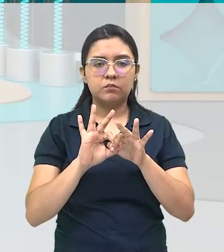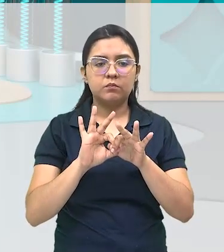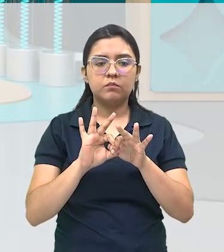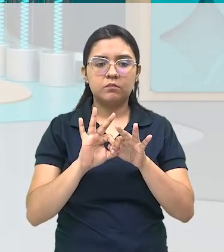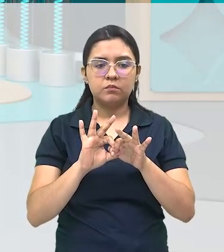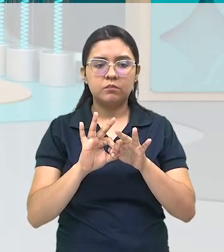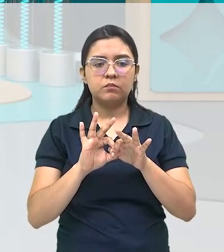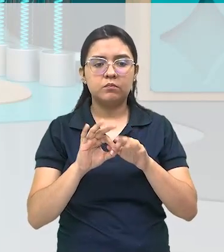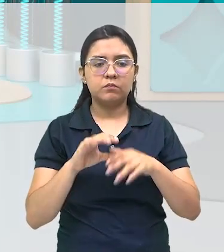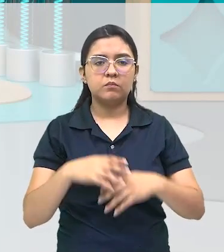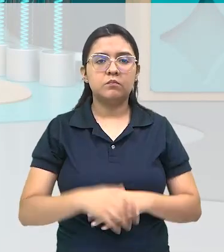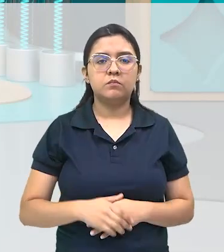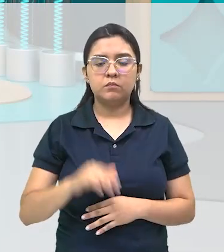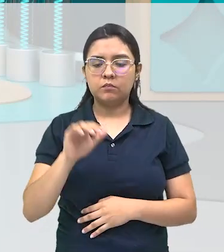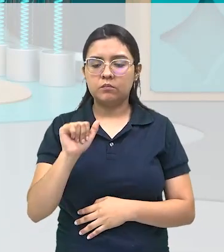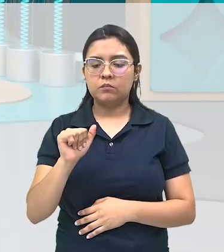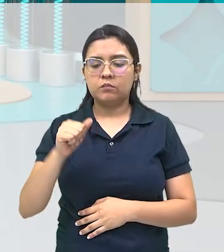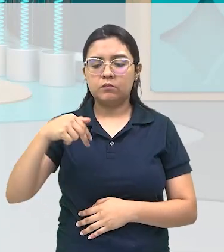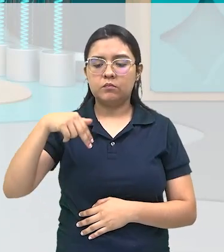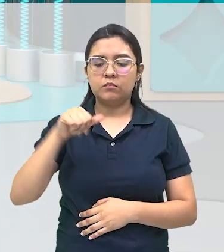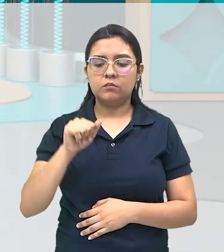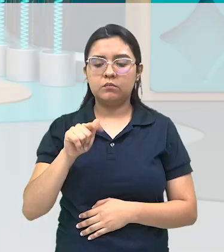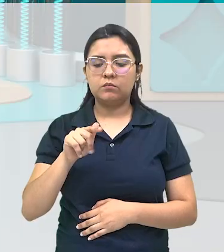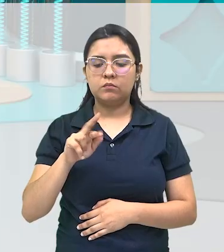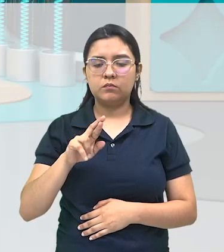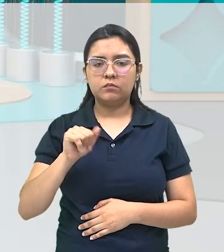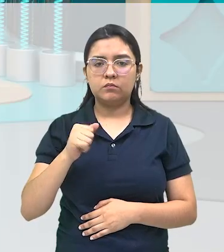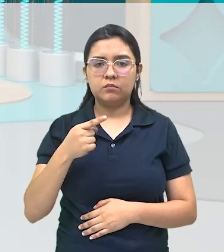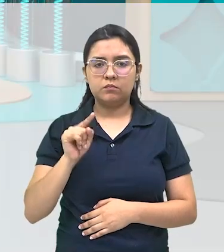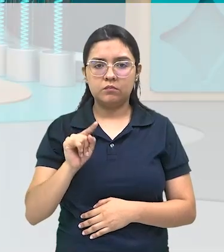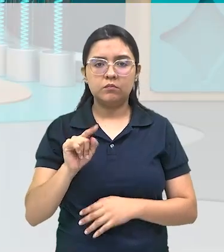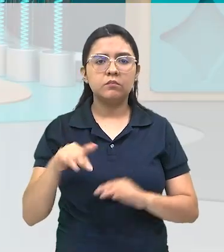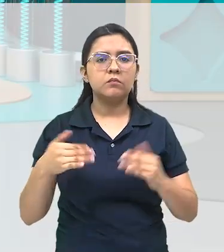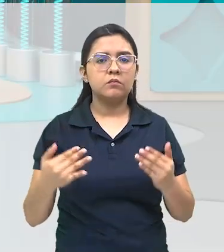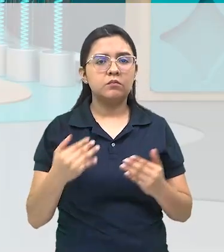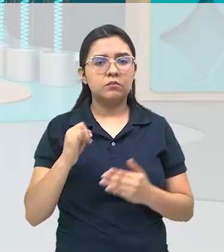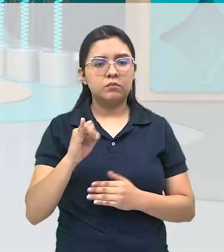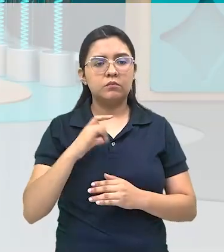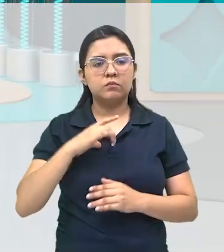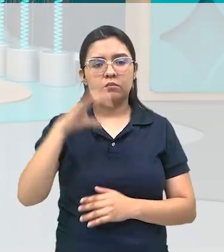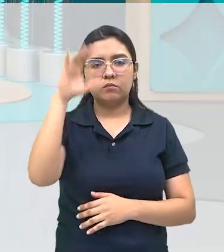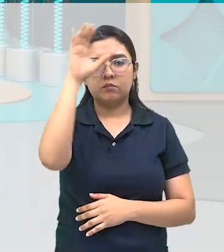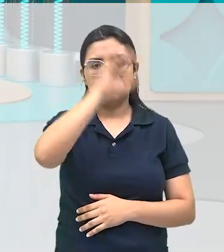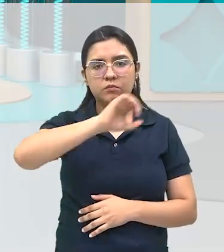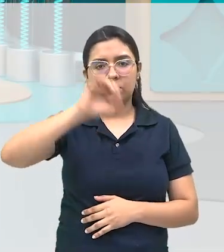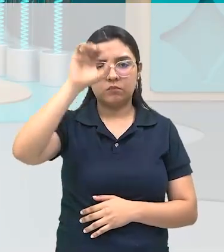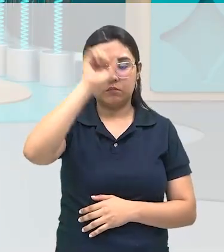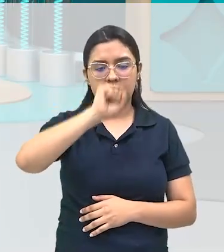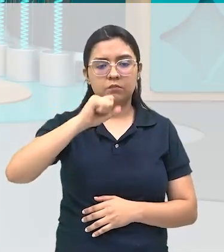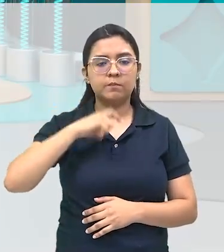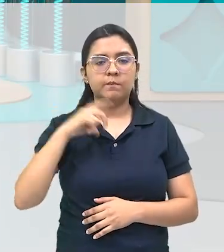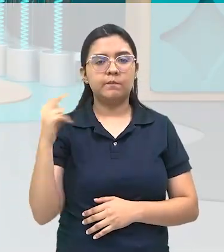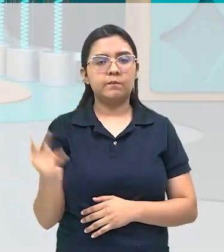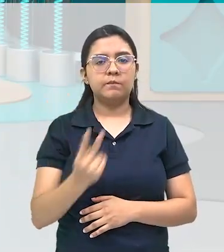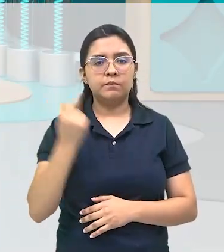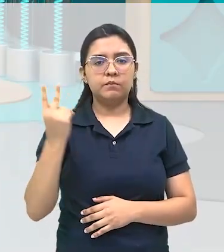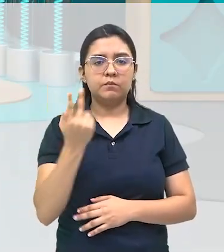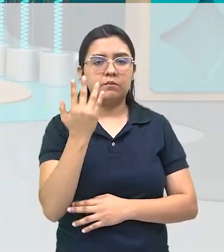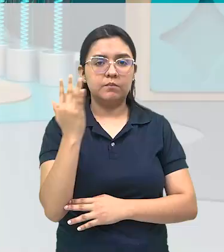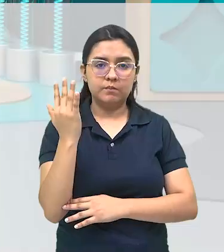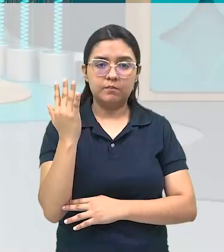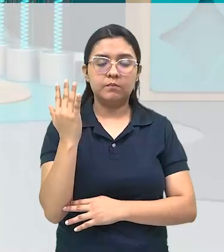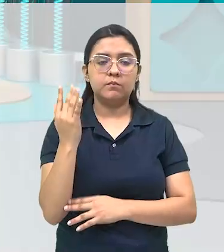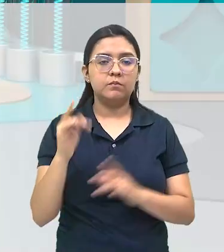de Kanagara. Então, quando você aprende a valorizar a natureza, tudo ao